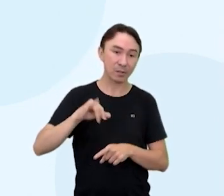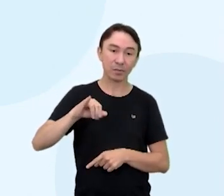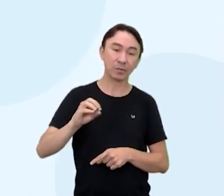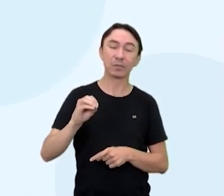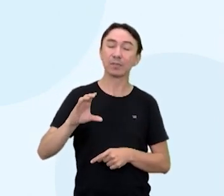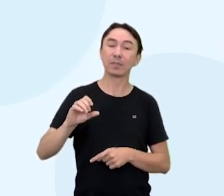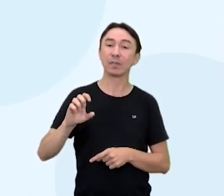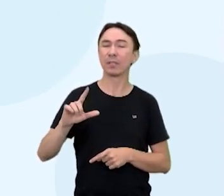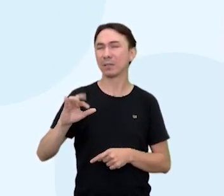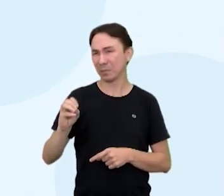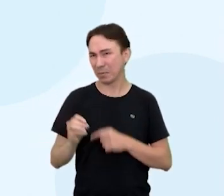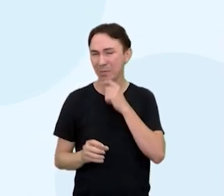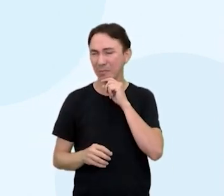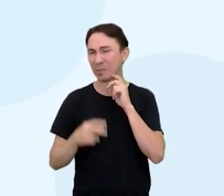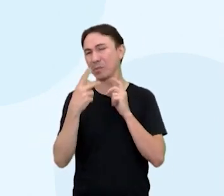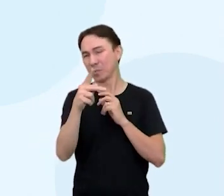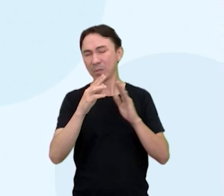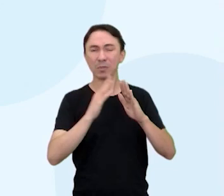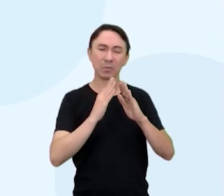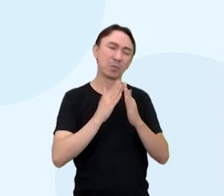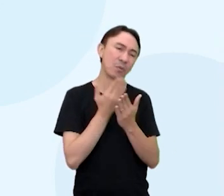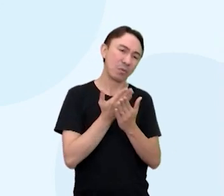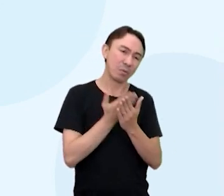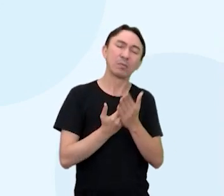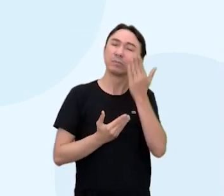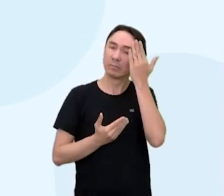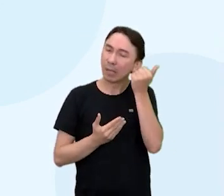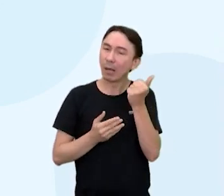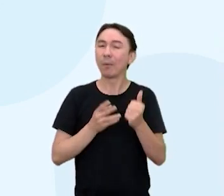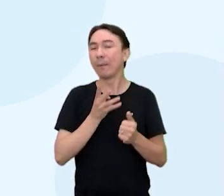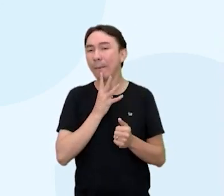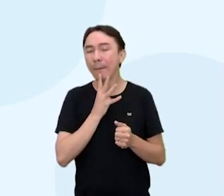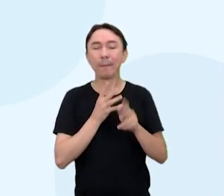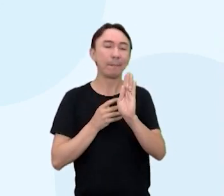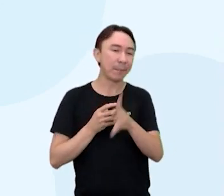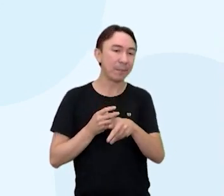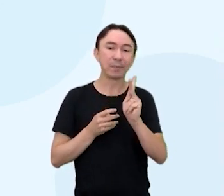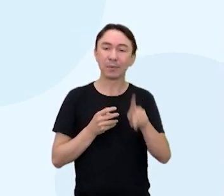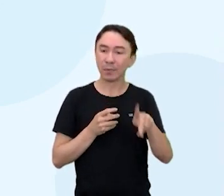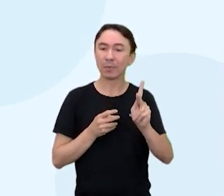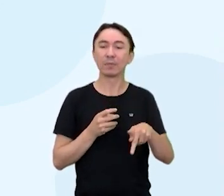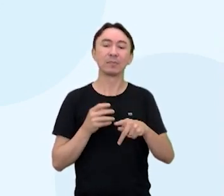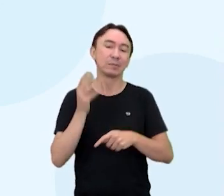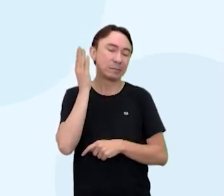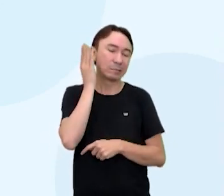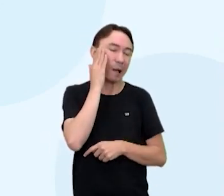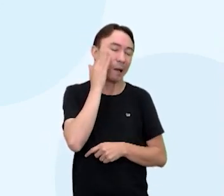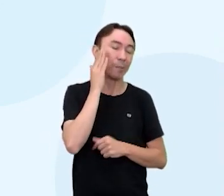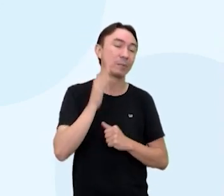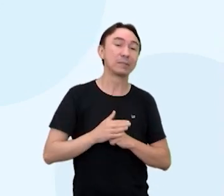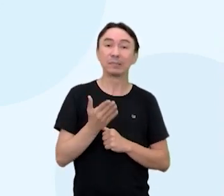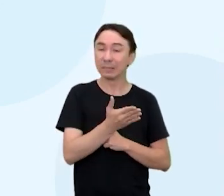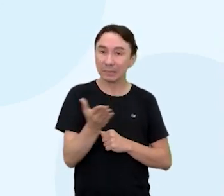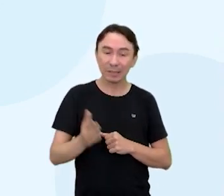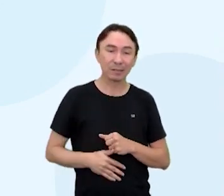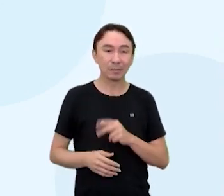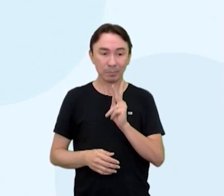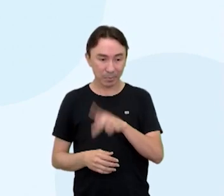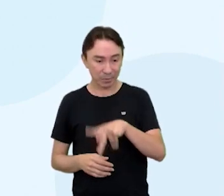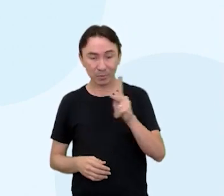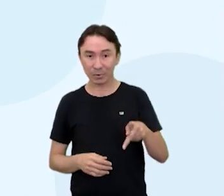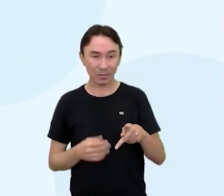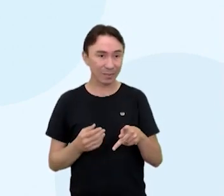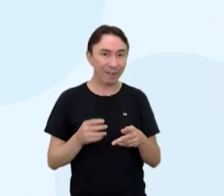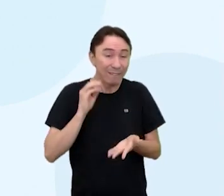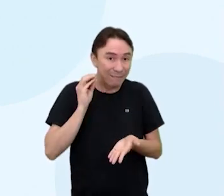escola, vocês conhecem quem são os seus professores. Se você estiver sem o professor de algum dos componentes, acompanhem a aula até o final